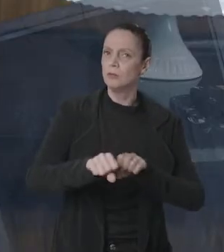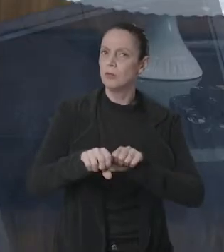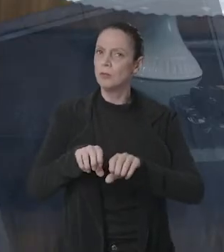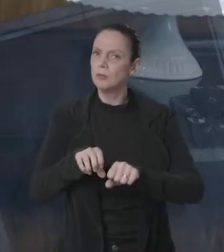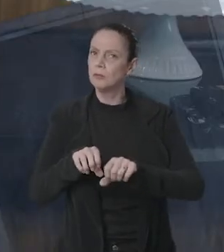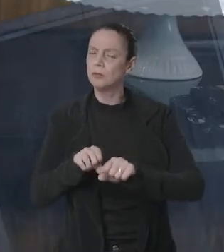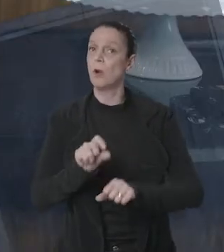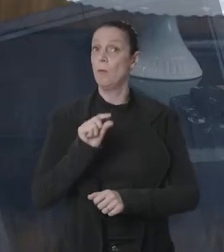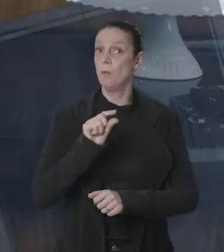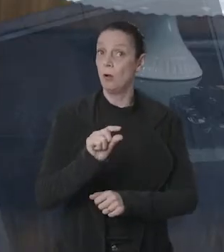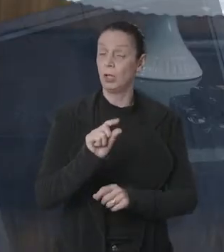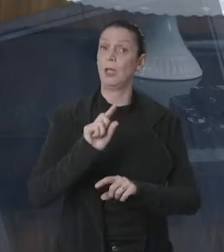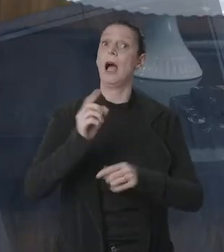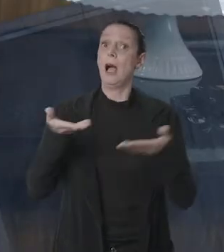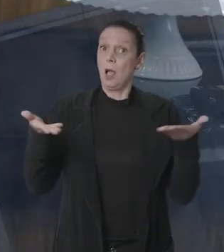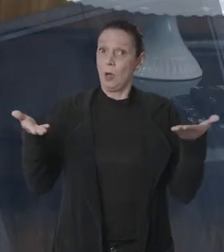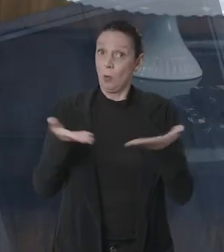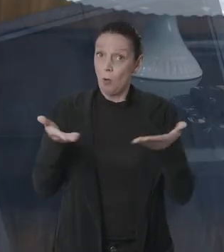e volta